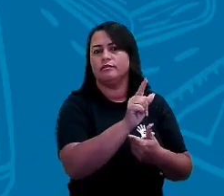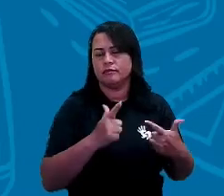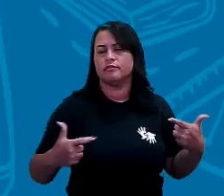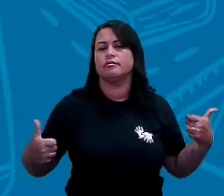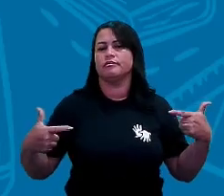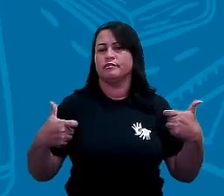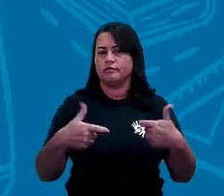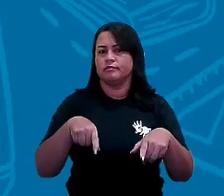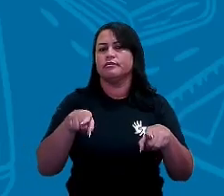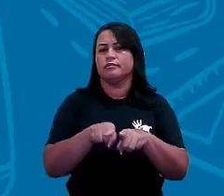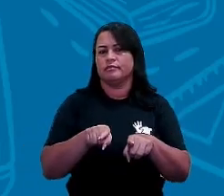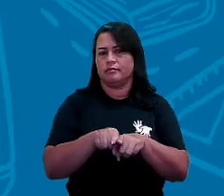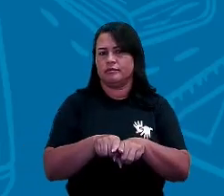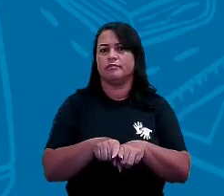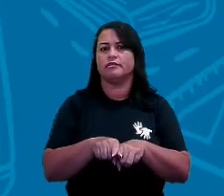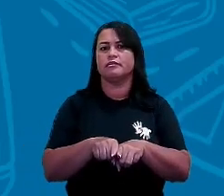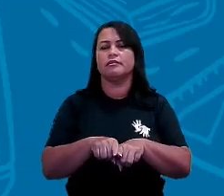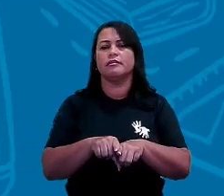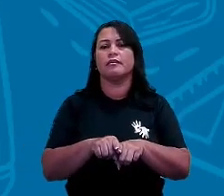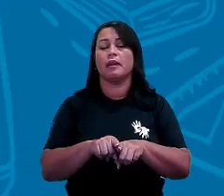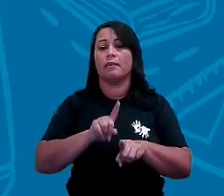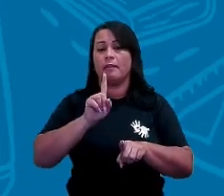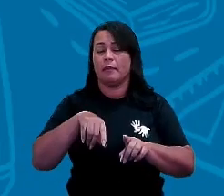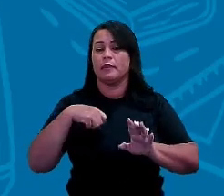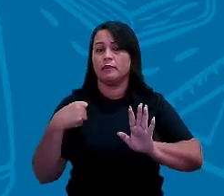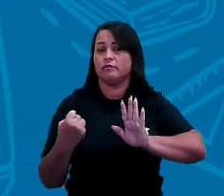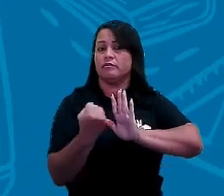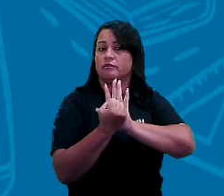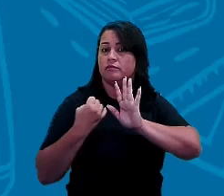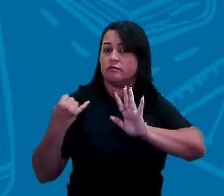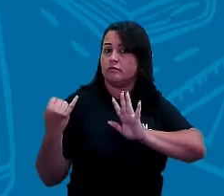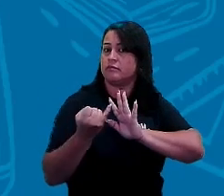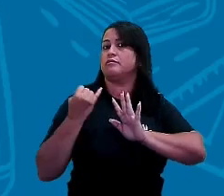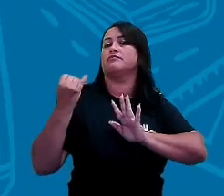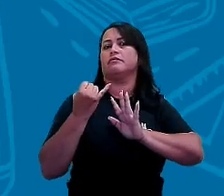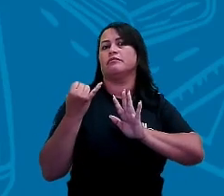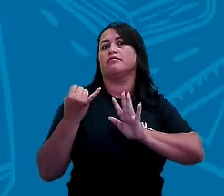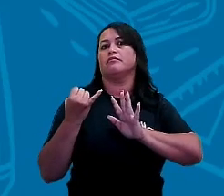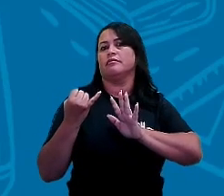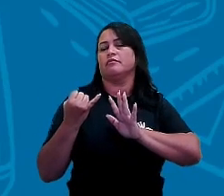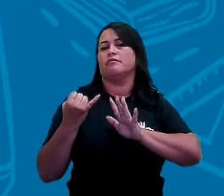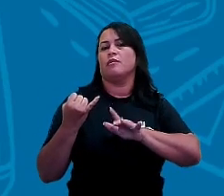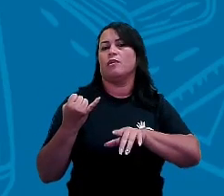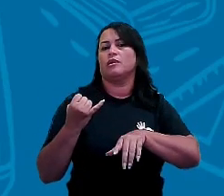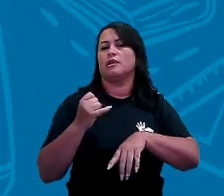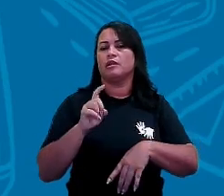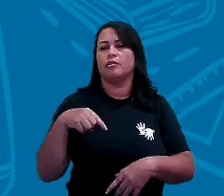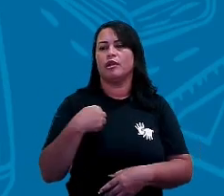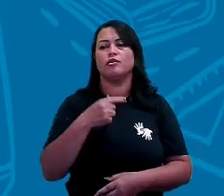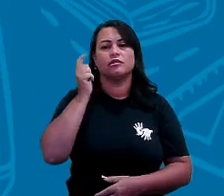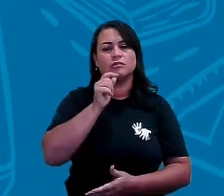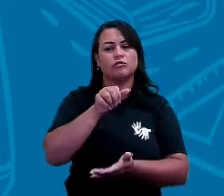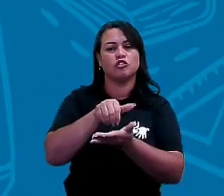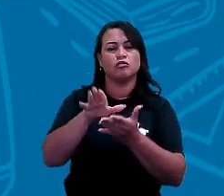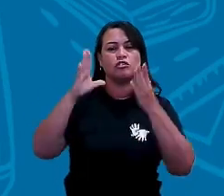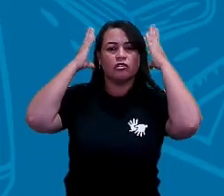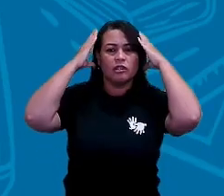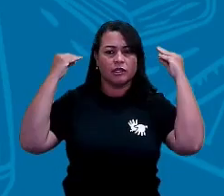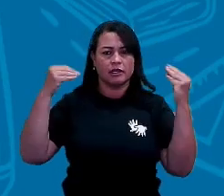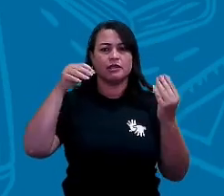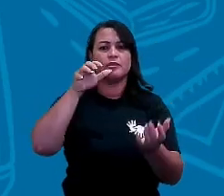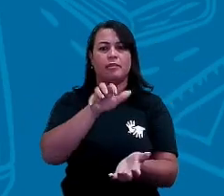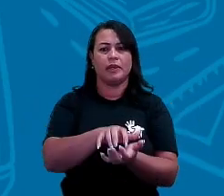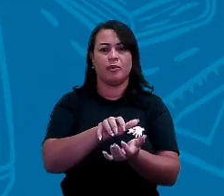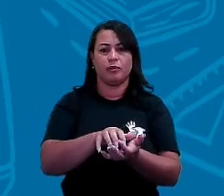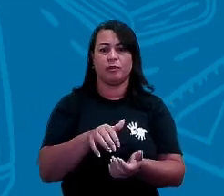Monte das Tabocas, mas ela realmente foi muito importante para a gente expulsar os holandeses daqui de Pernambuco,